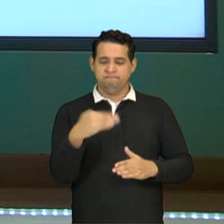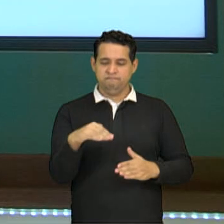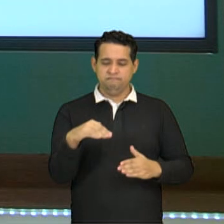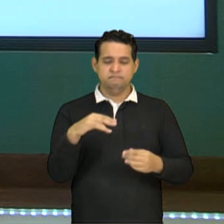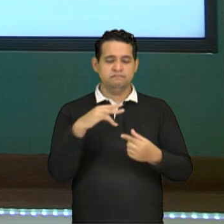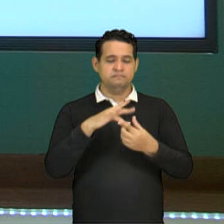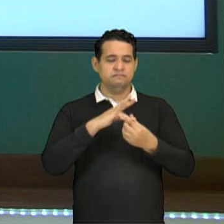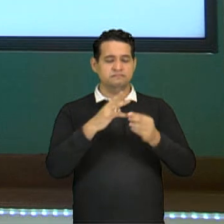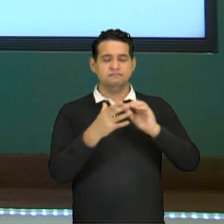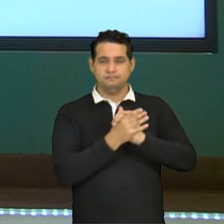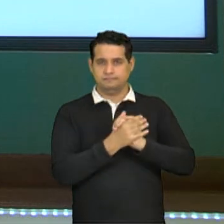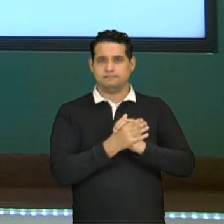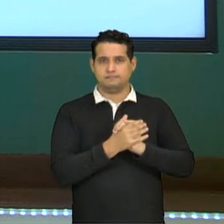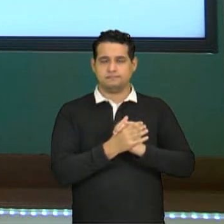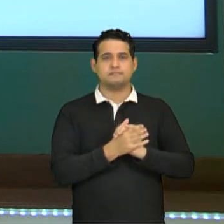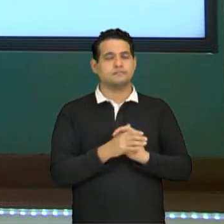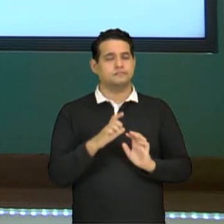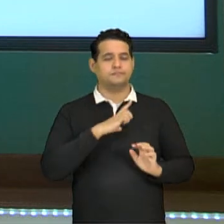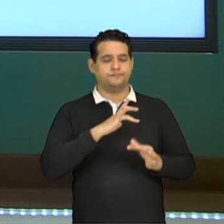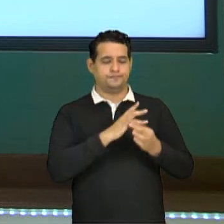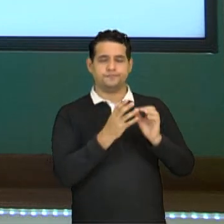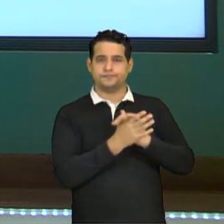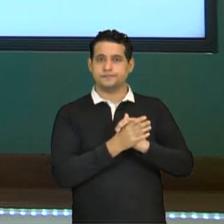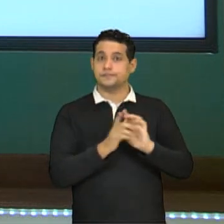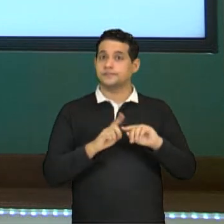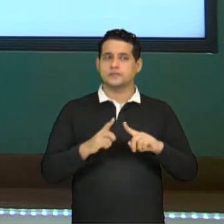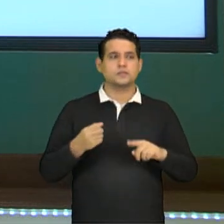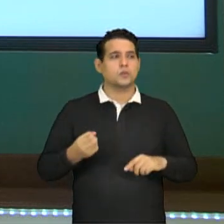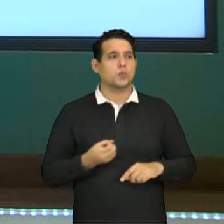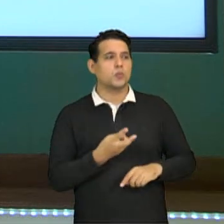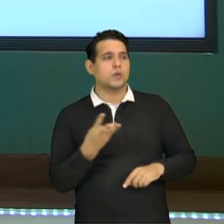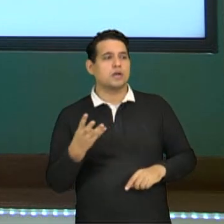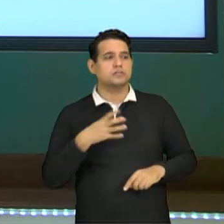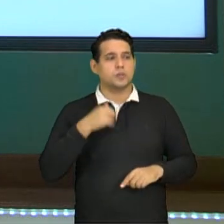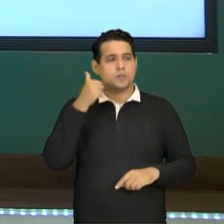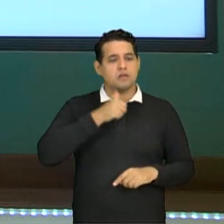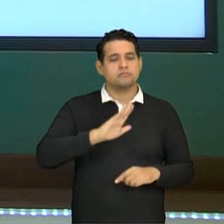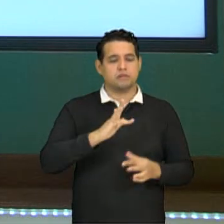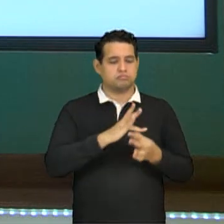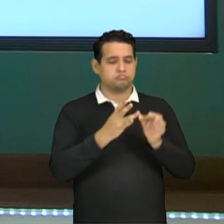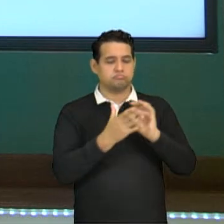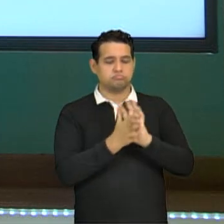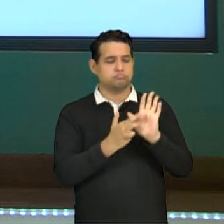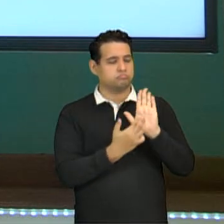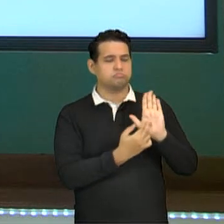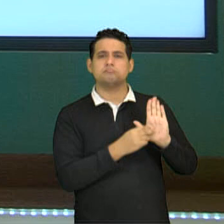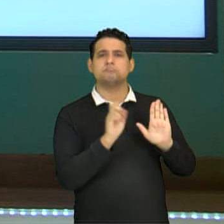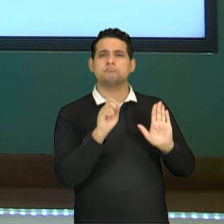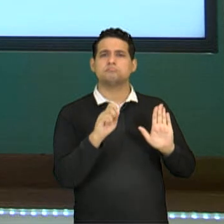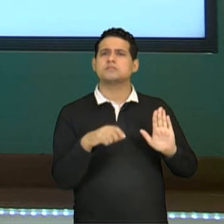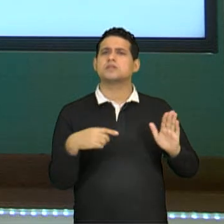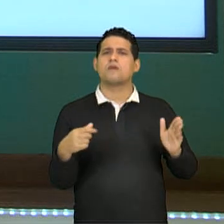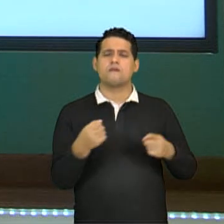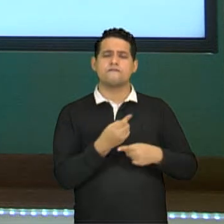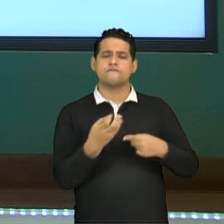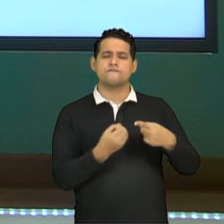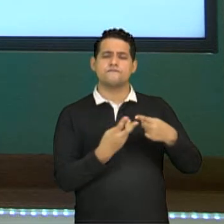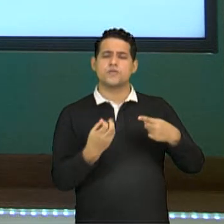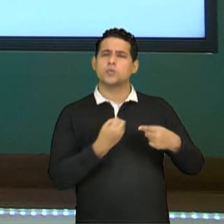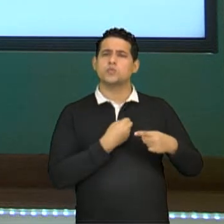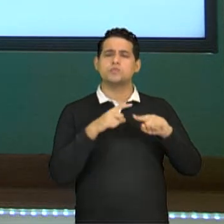é casada, são casadas. A quantidade de mulheres casadas representa que fração do número